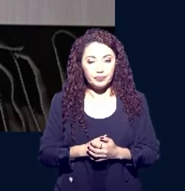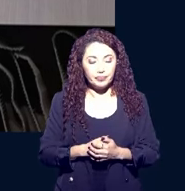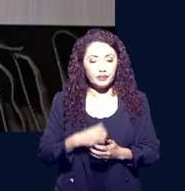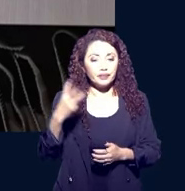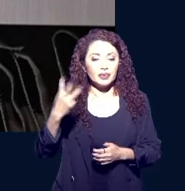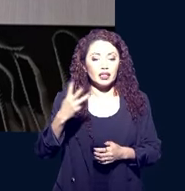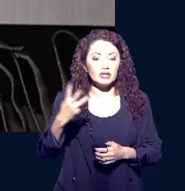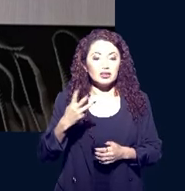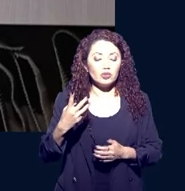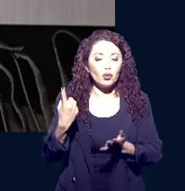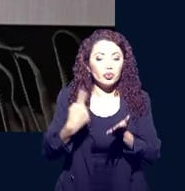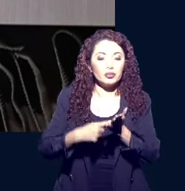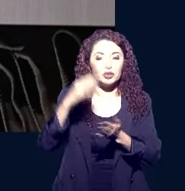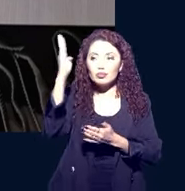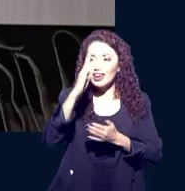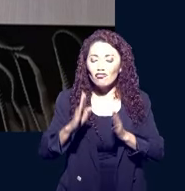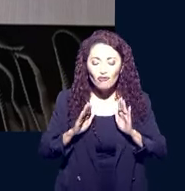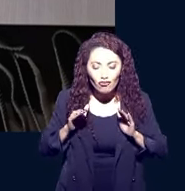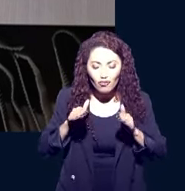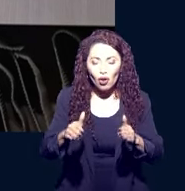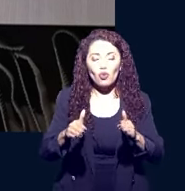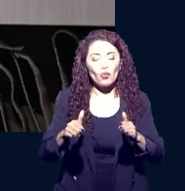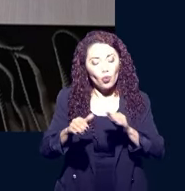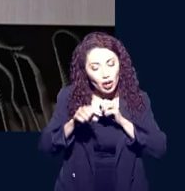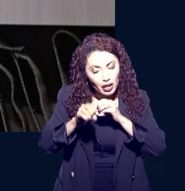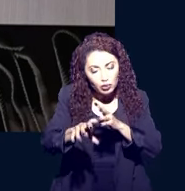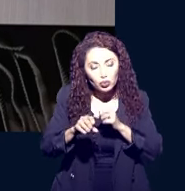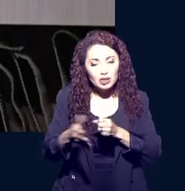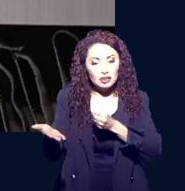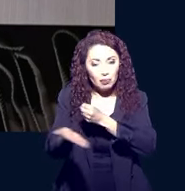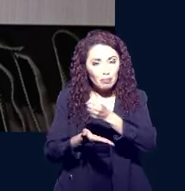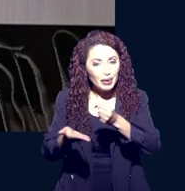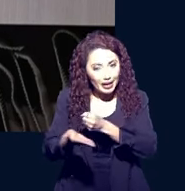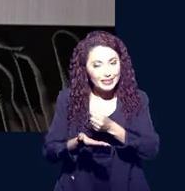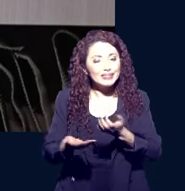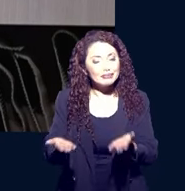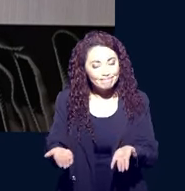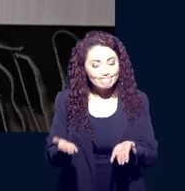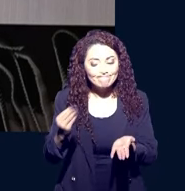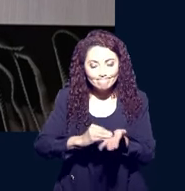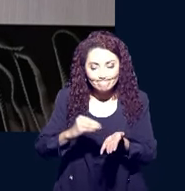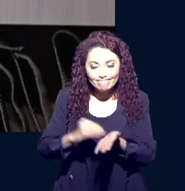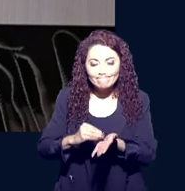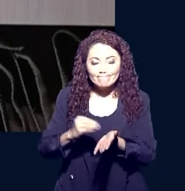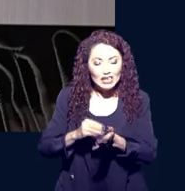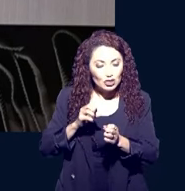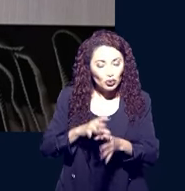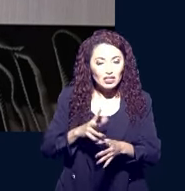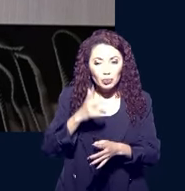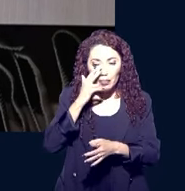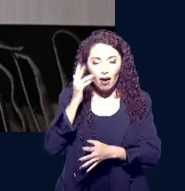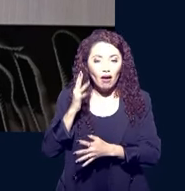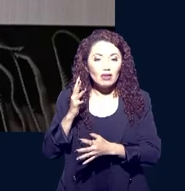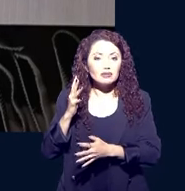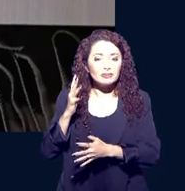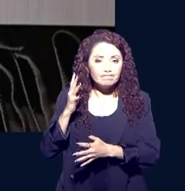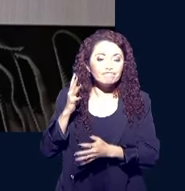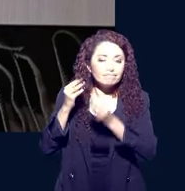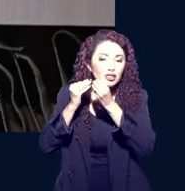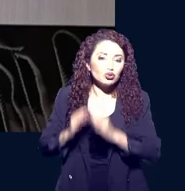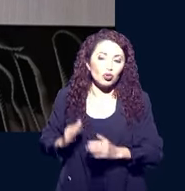prioridade máxima para a educação básica a deficiência na educação foi o que nos atrasou na história